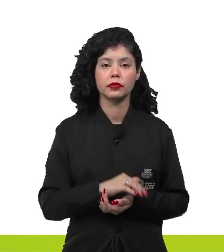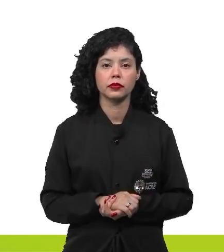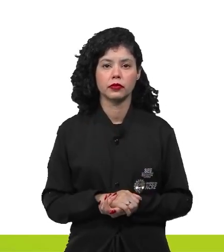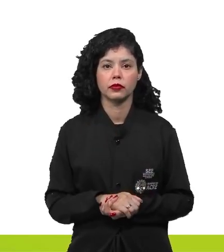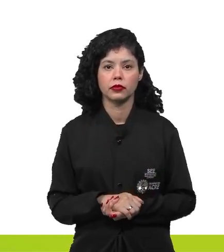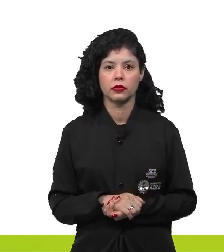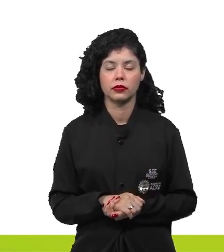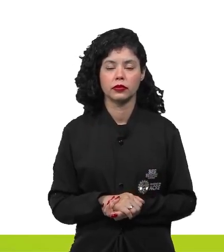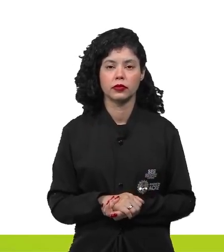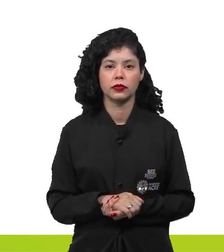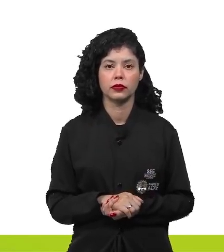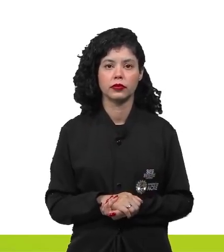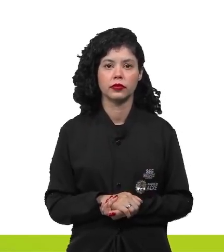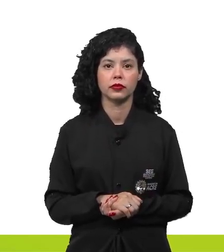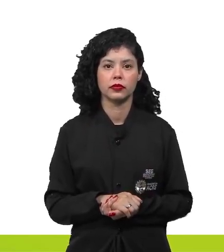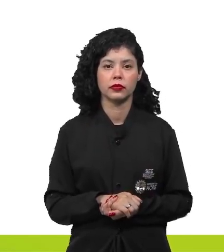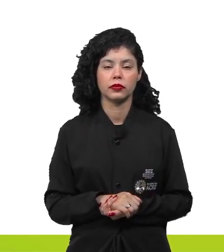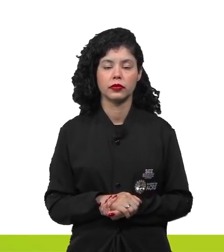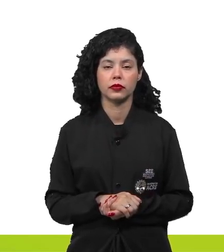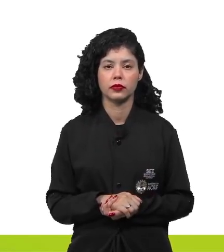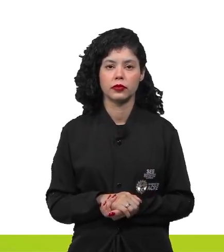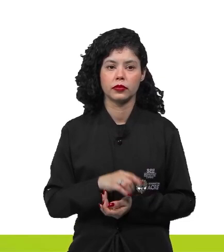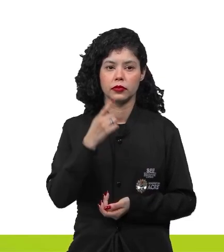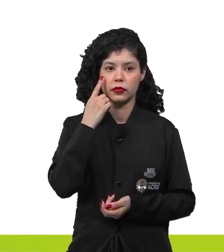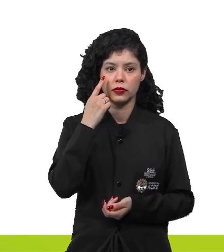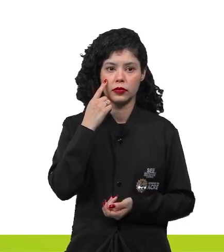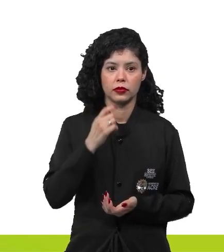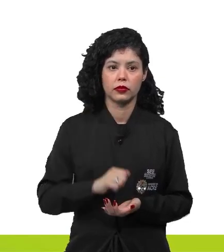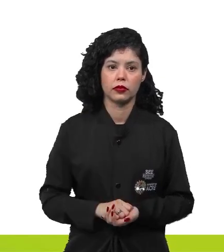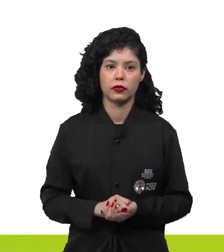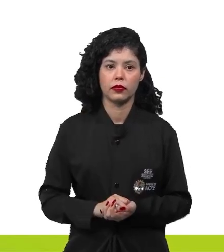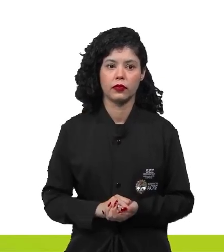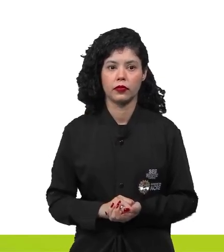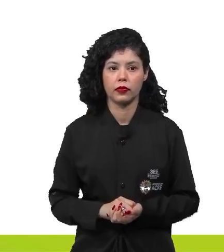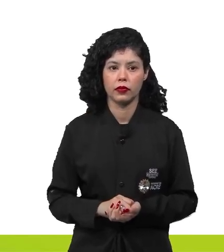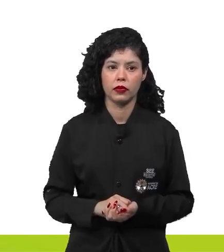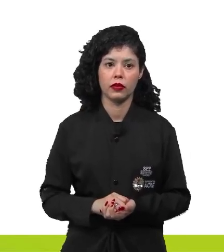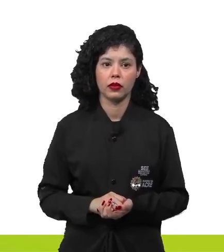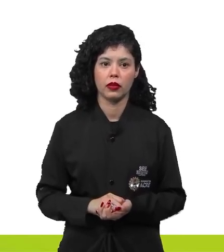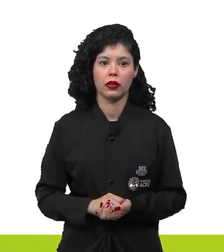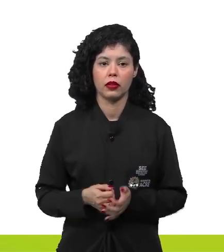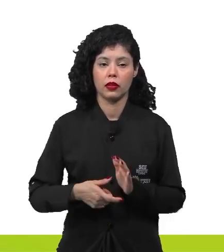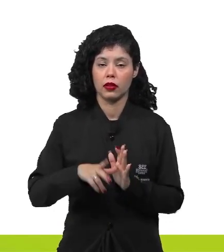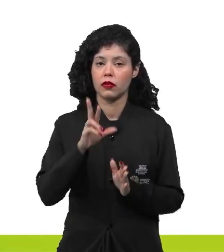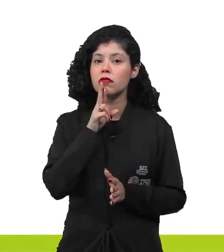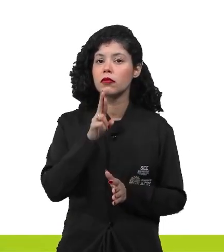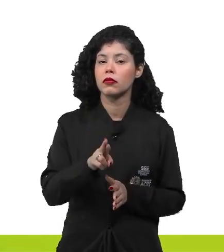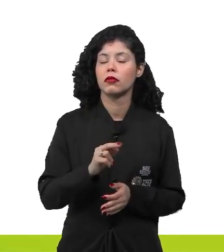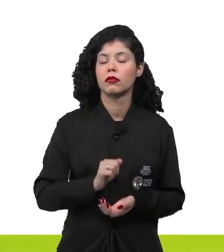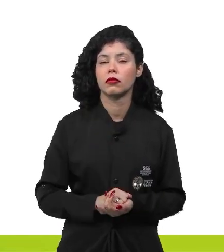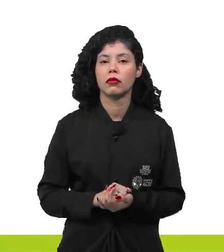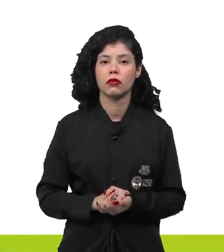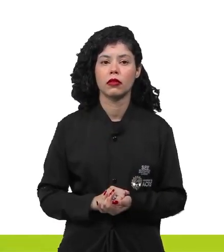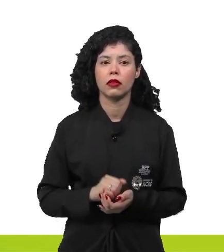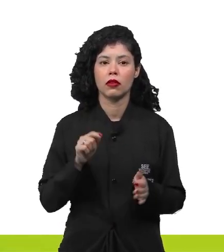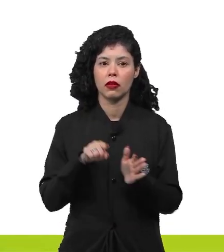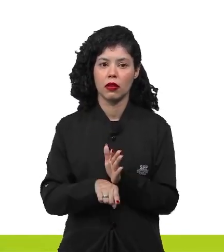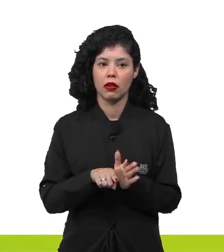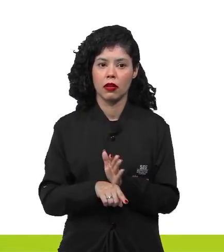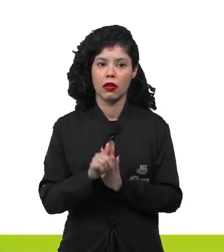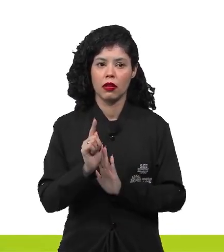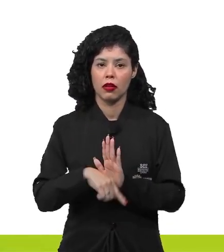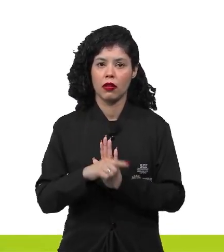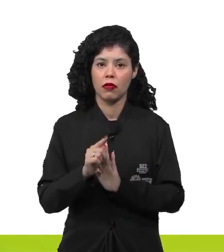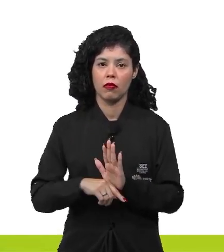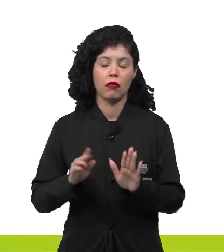alternativa? Vamos observar, pessoal, que é bom você, antes de resolver a questão, identificar o